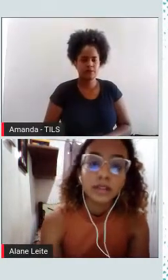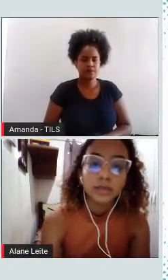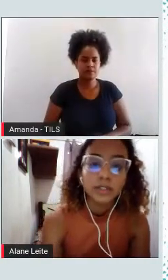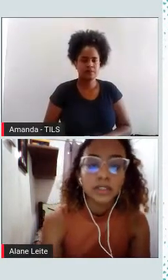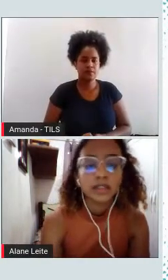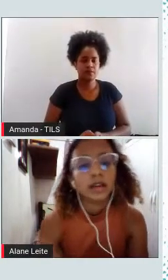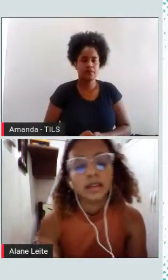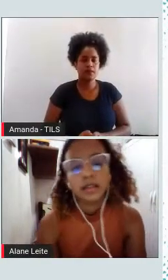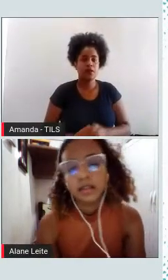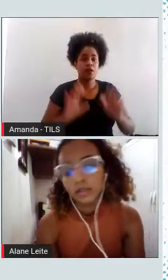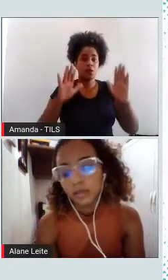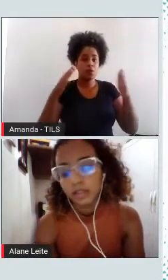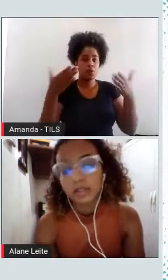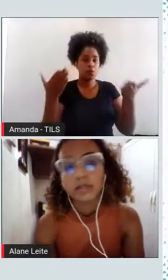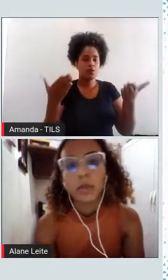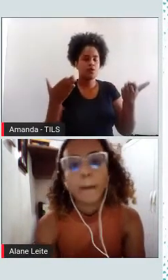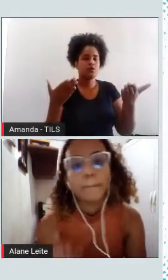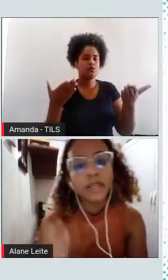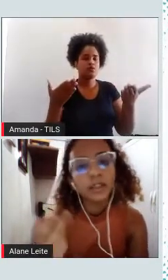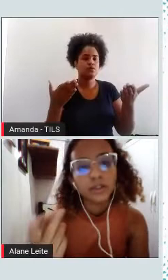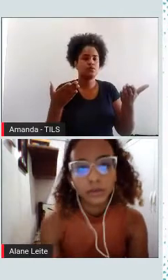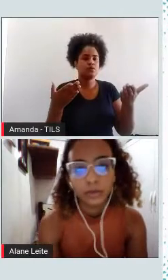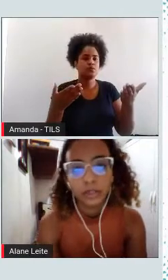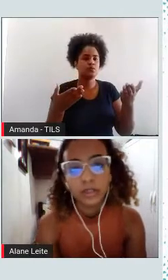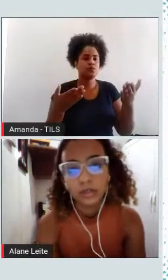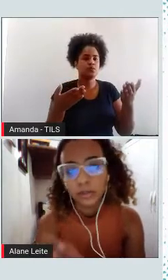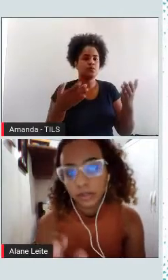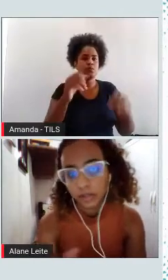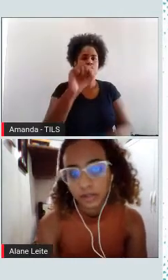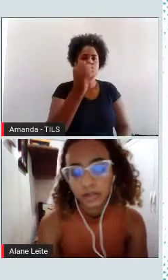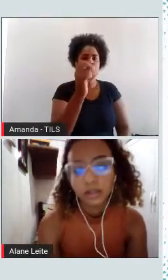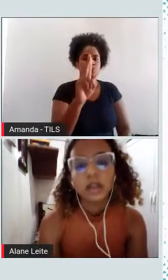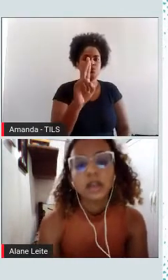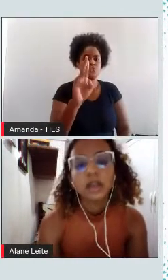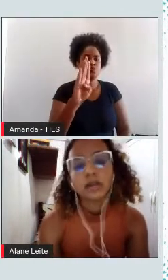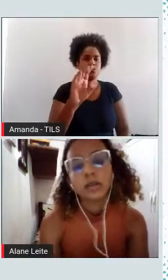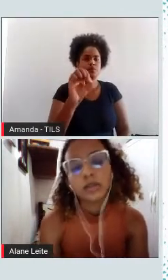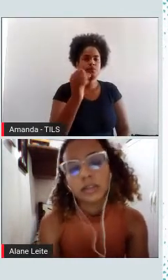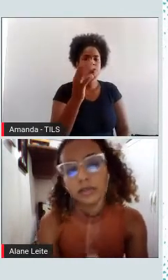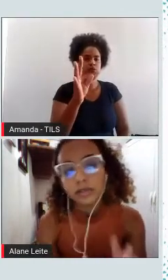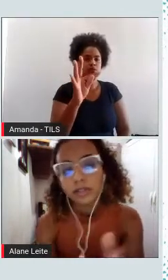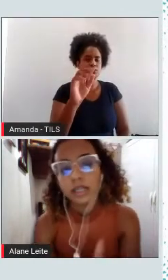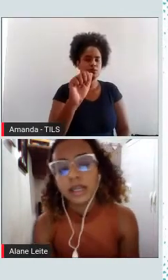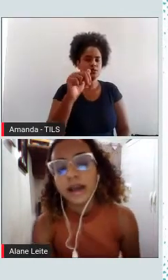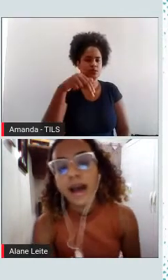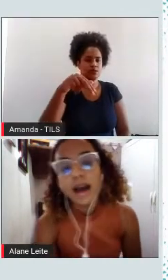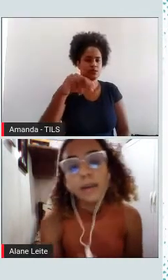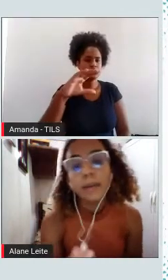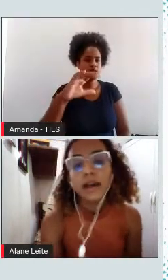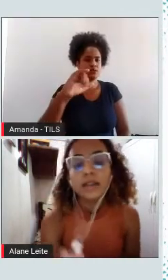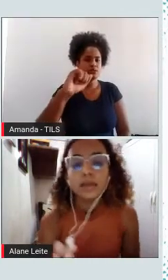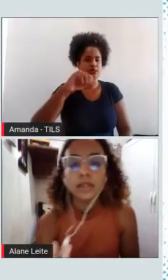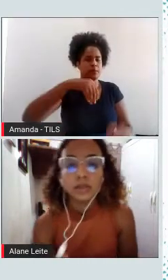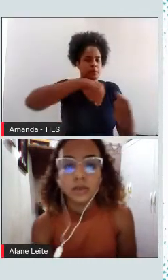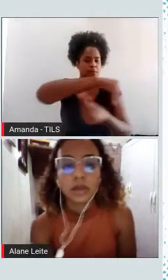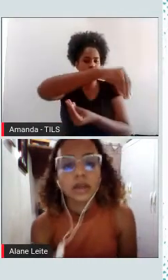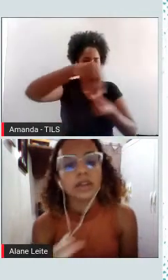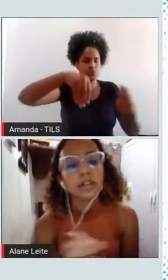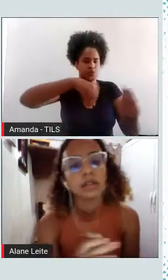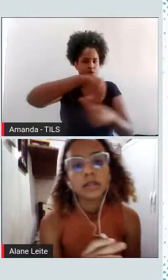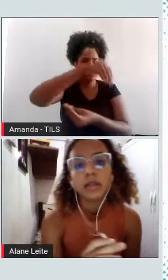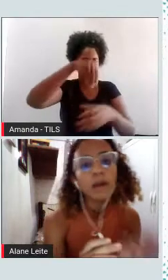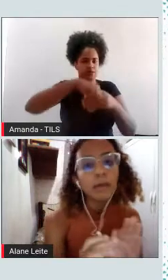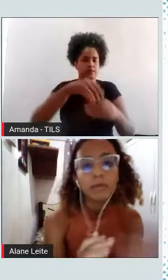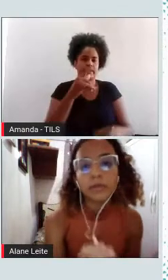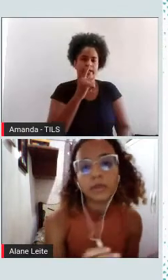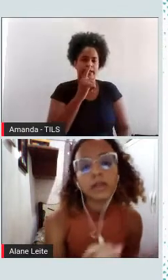Quando as substâncias for uma mistura de substâncias, como por exemplo eu trouxe aqui a água mais o açúcar, eu